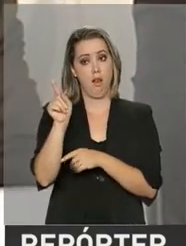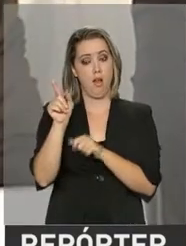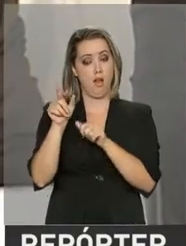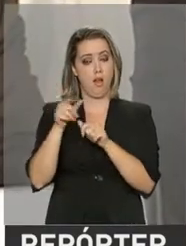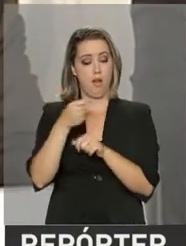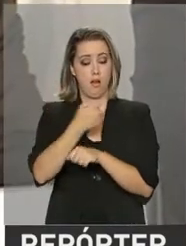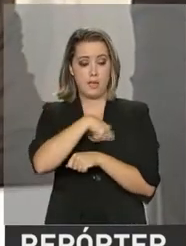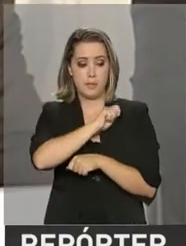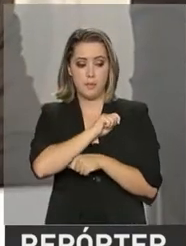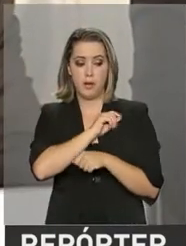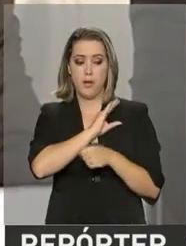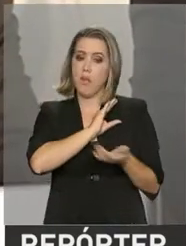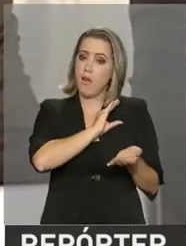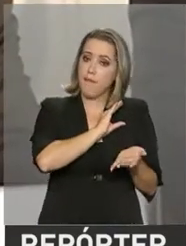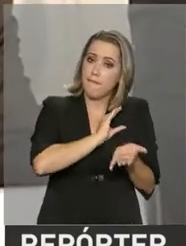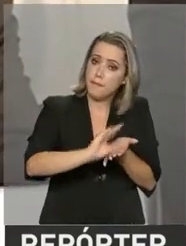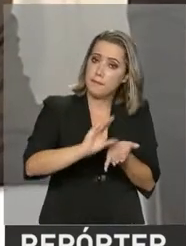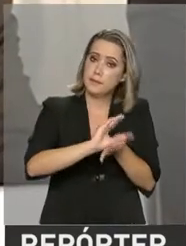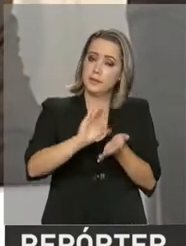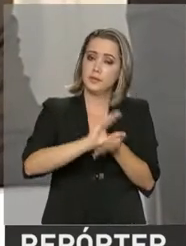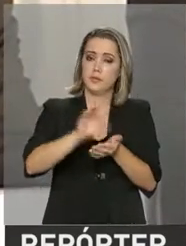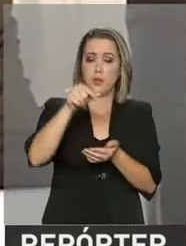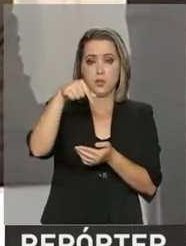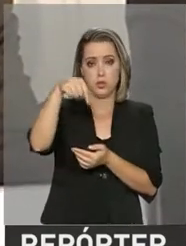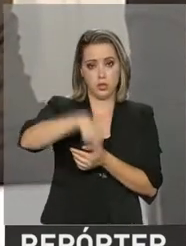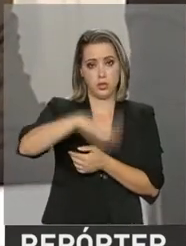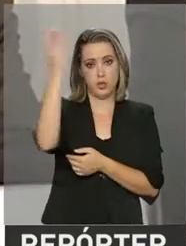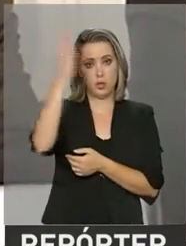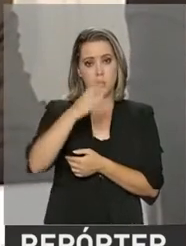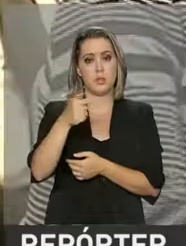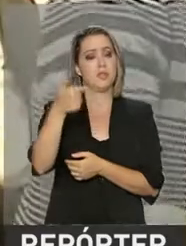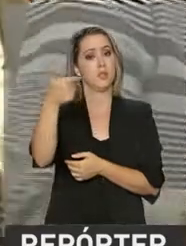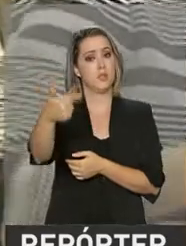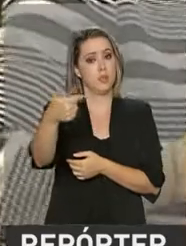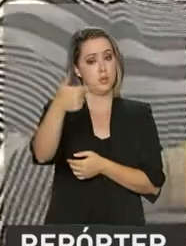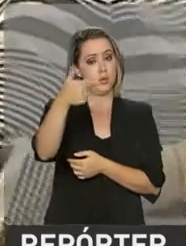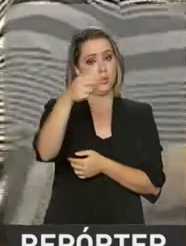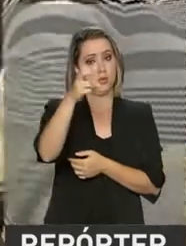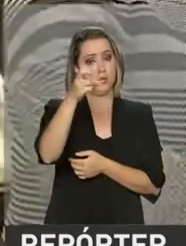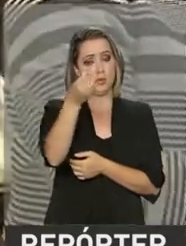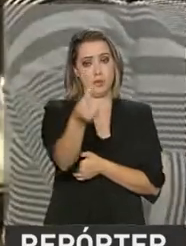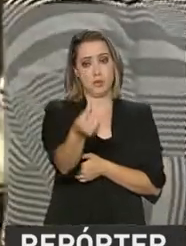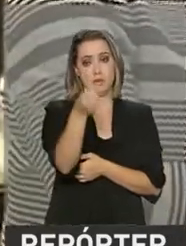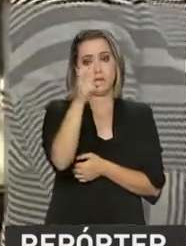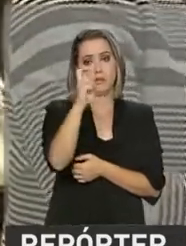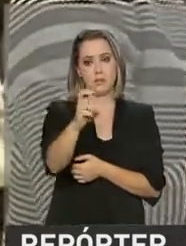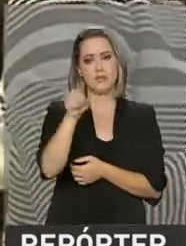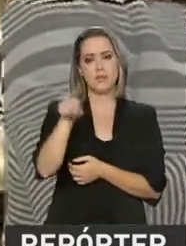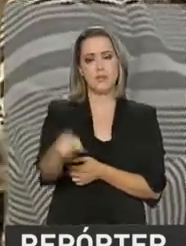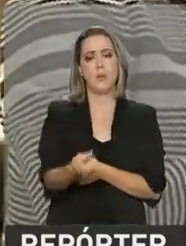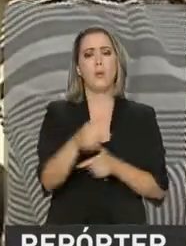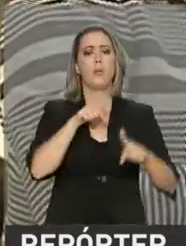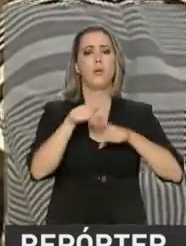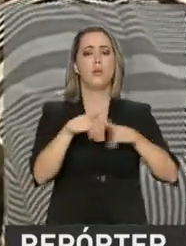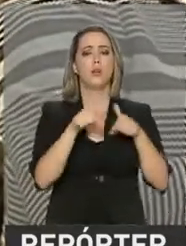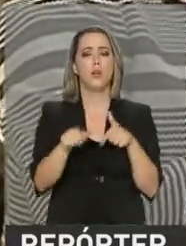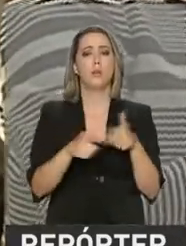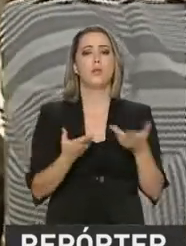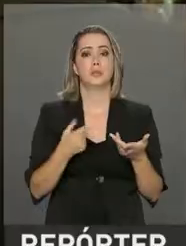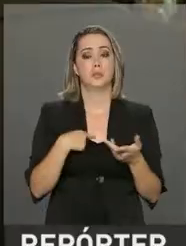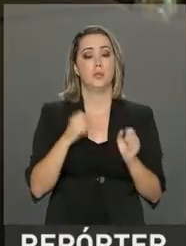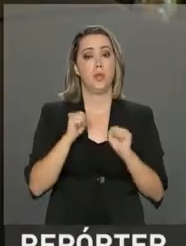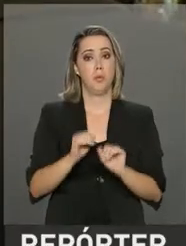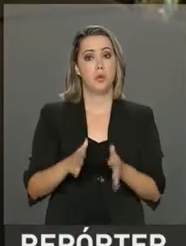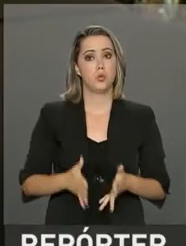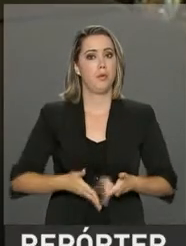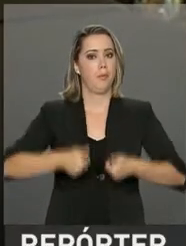aqui 265 mil empregos. Encontros como este podem ajudar a aumentar ainda mais os negócios entre as duas nações.